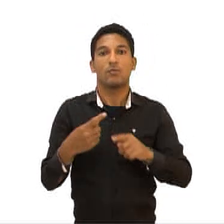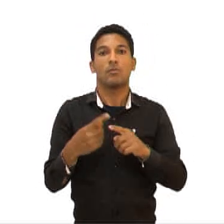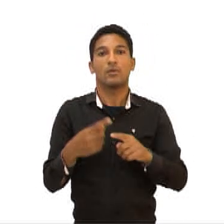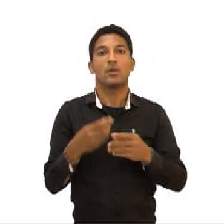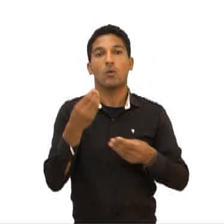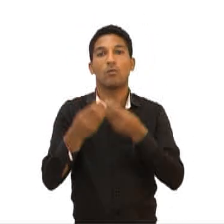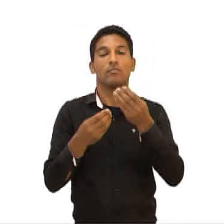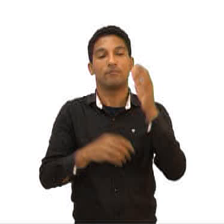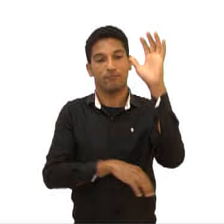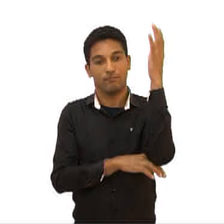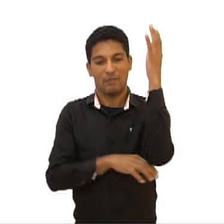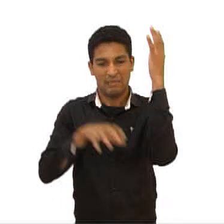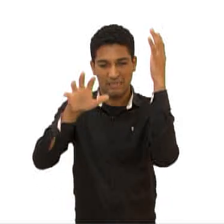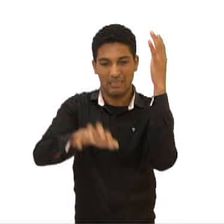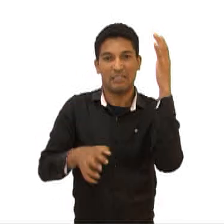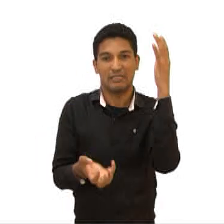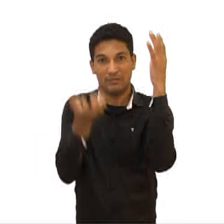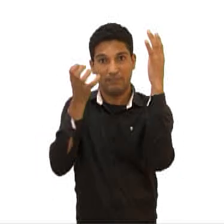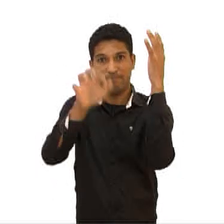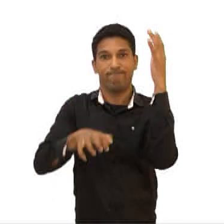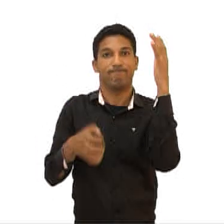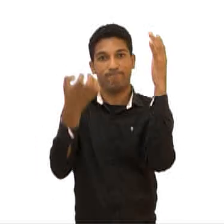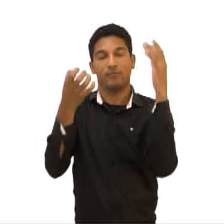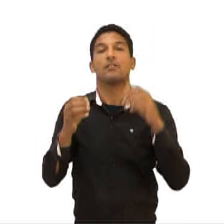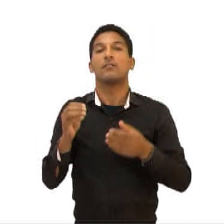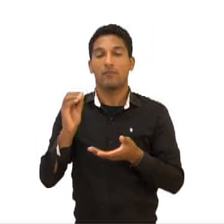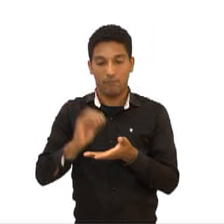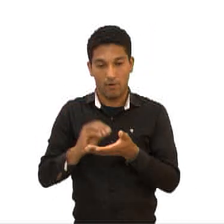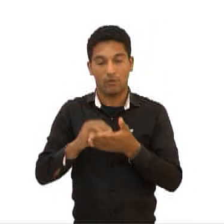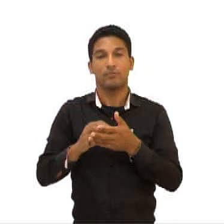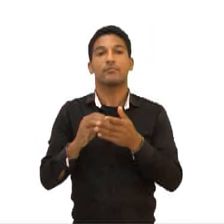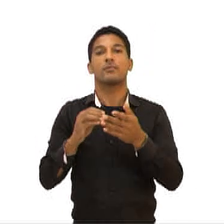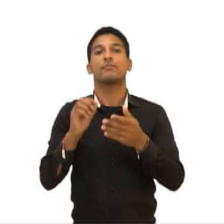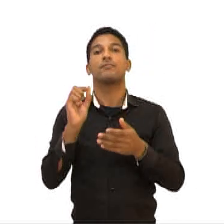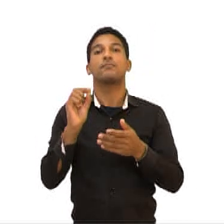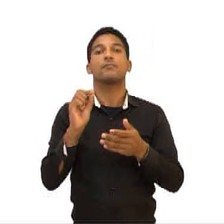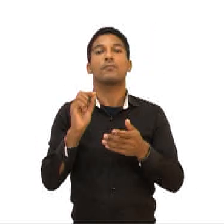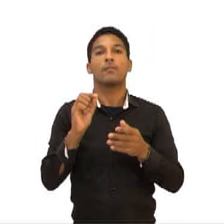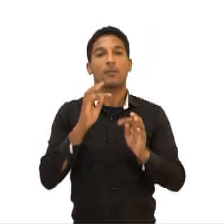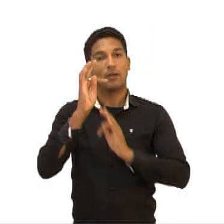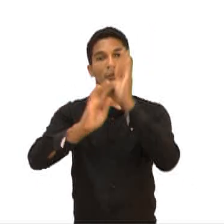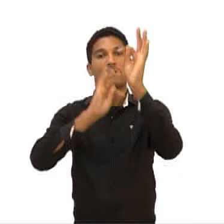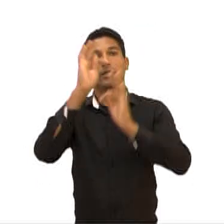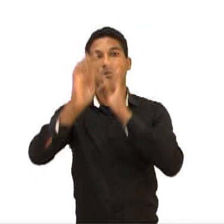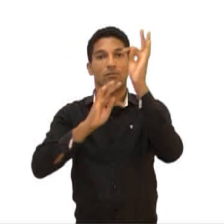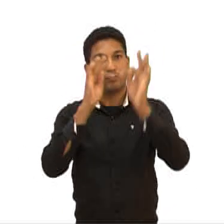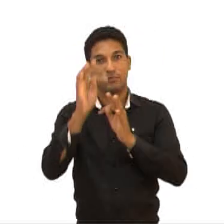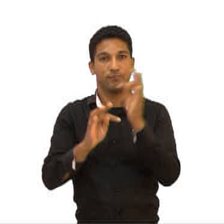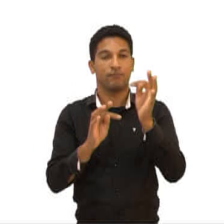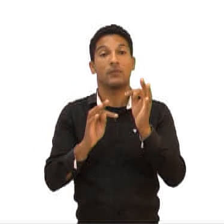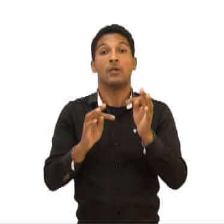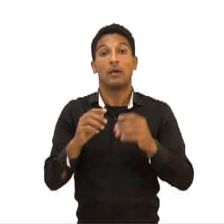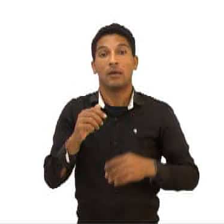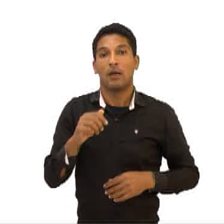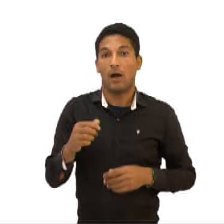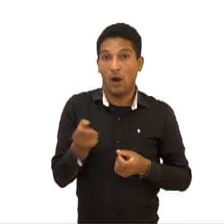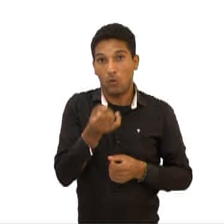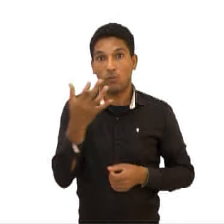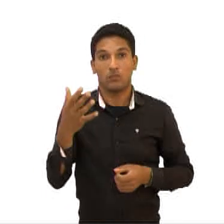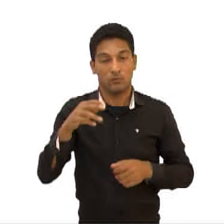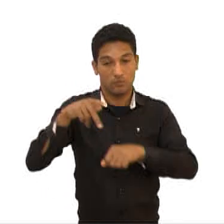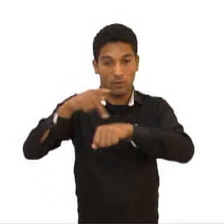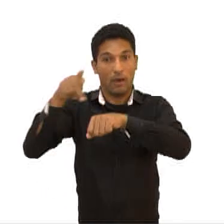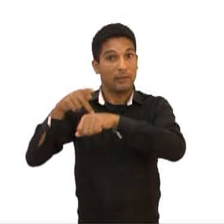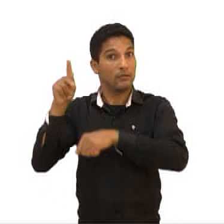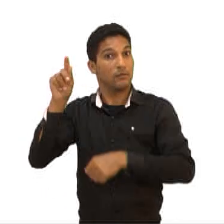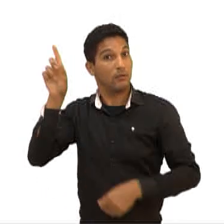Central, que são países que estão iniciando o seu desenvolvimento econômico, ainda estão praticando atividades primárias. A